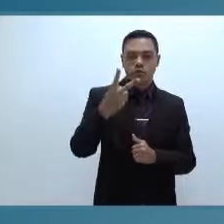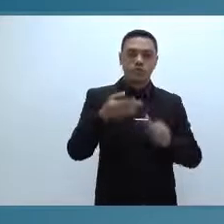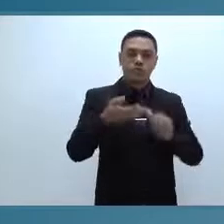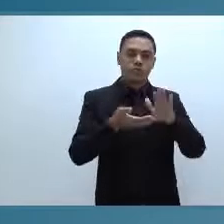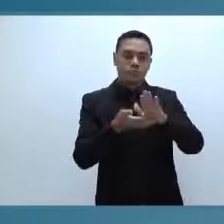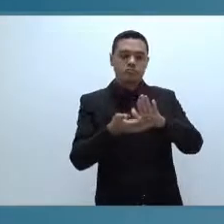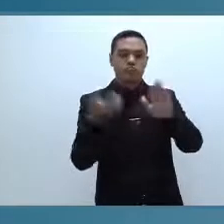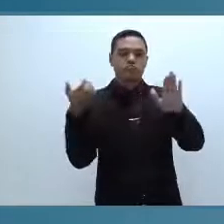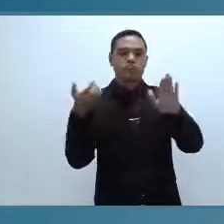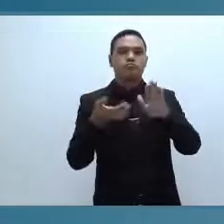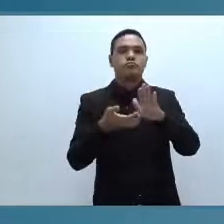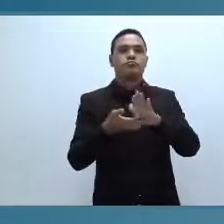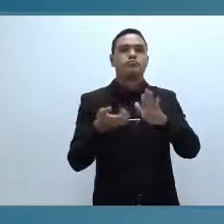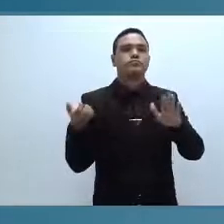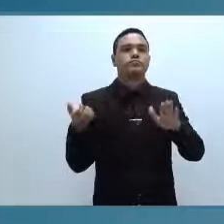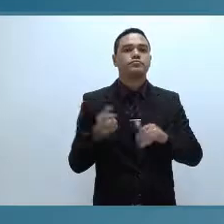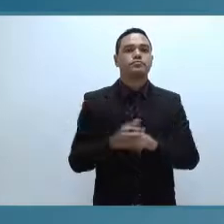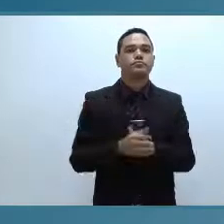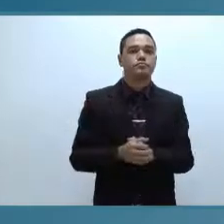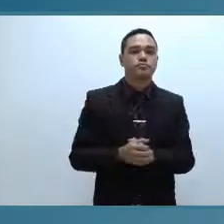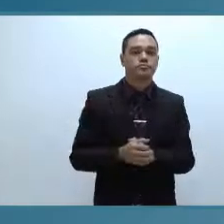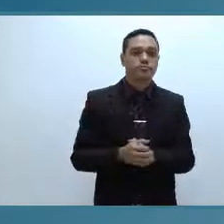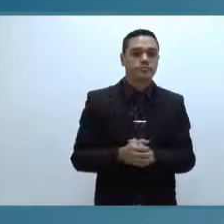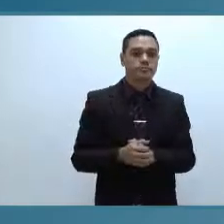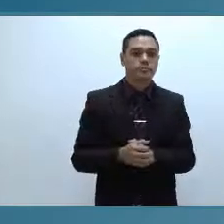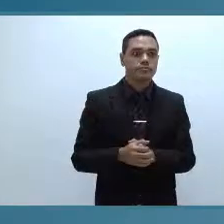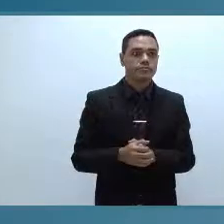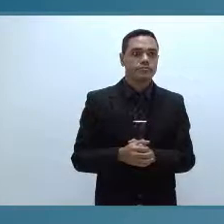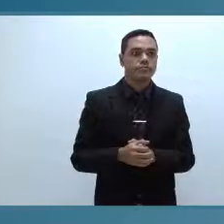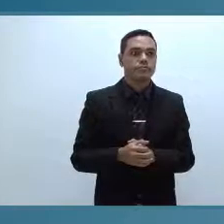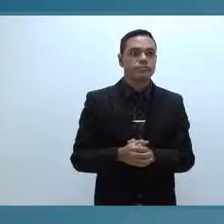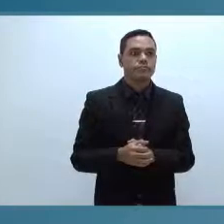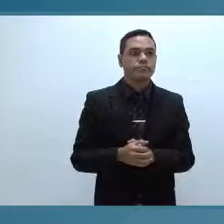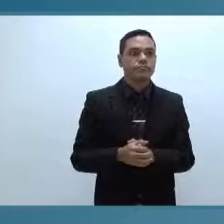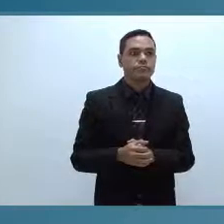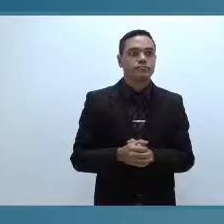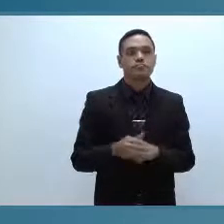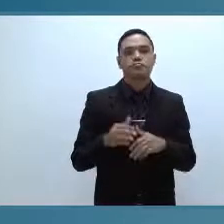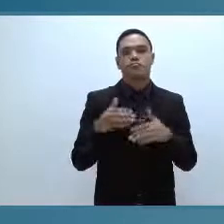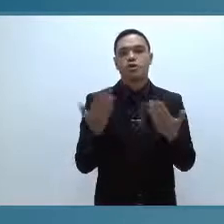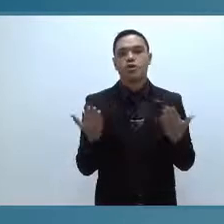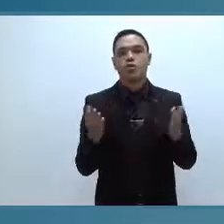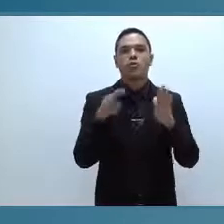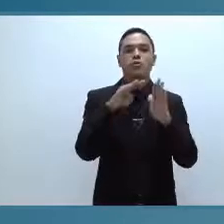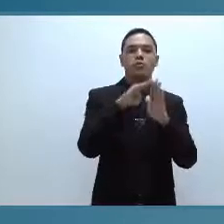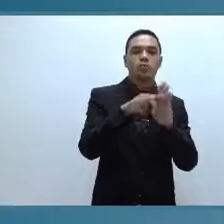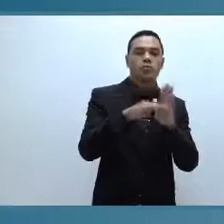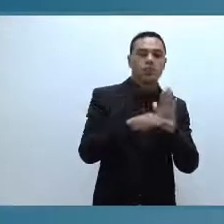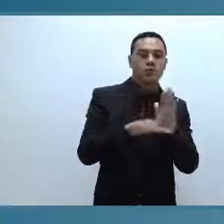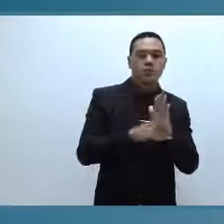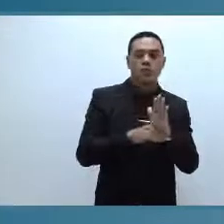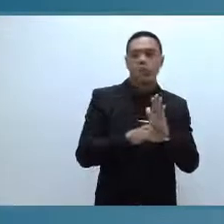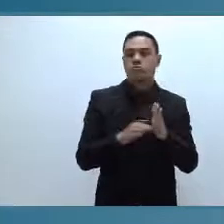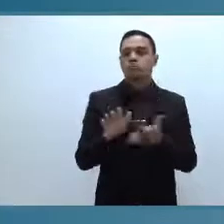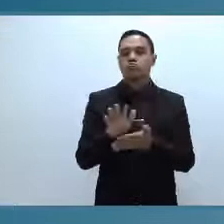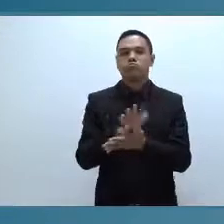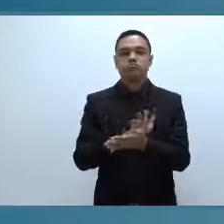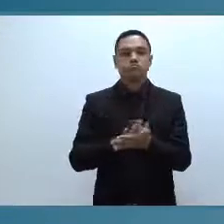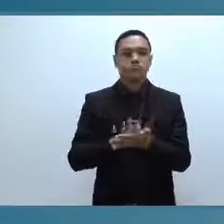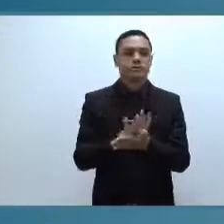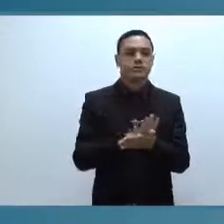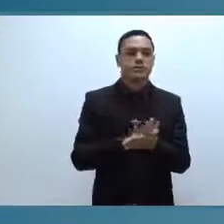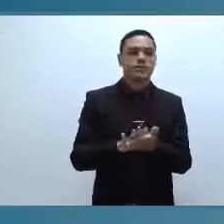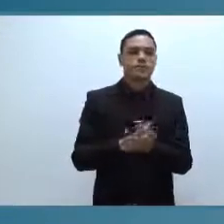da eminente desembargadora relatora. Com isso, nós não temos mais feitos a serem